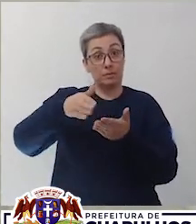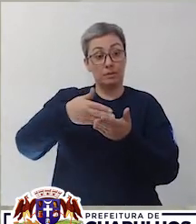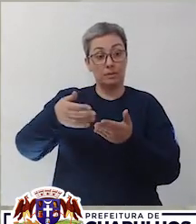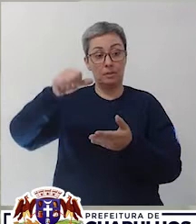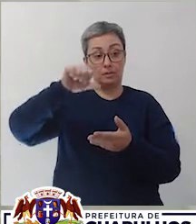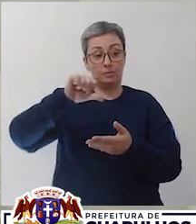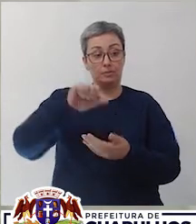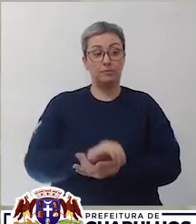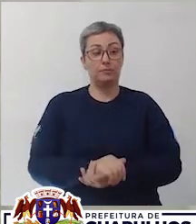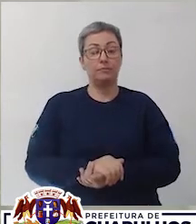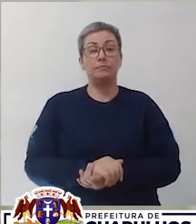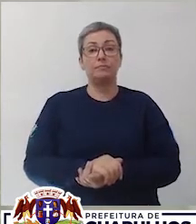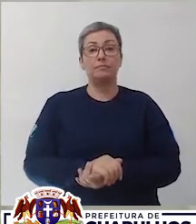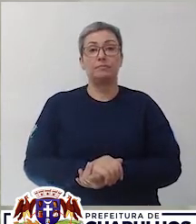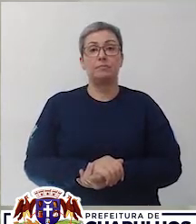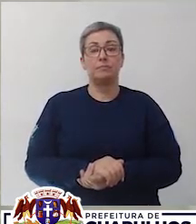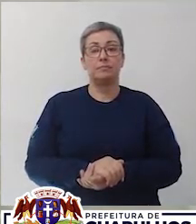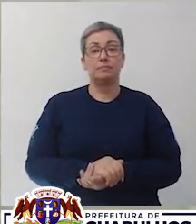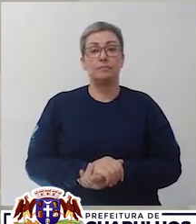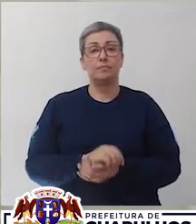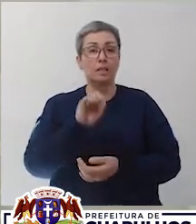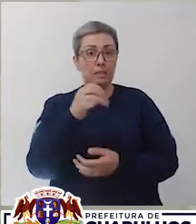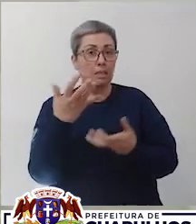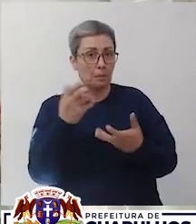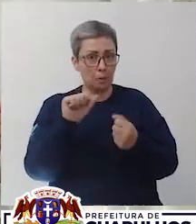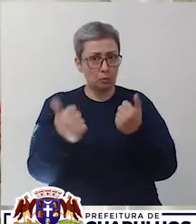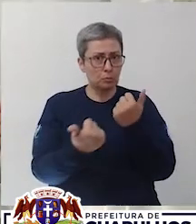Se quiser, pode substituir por óleo ou não?